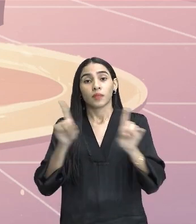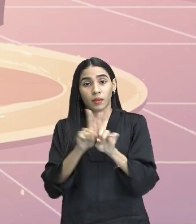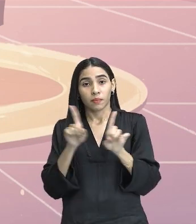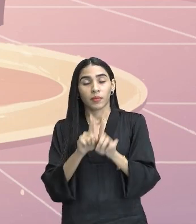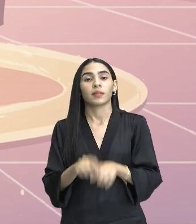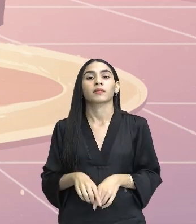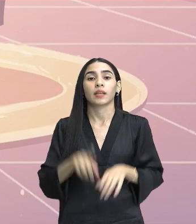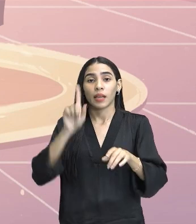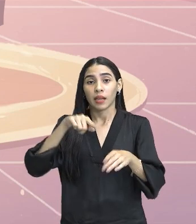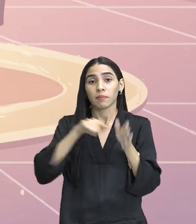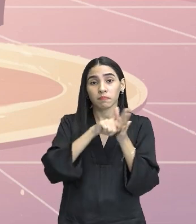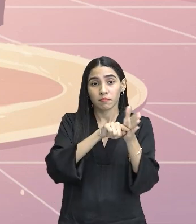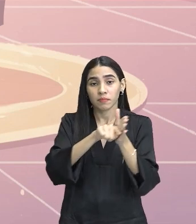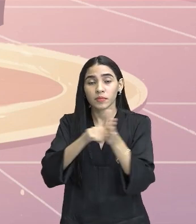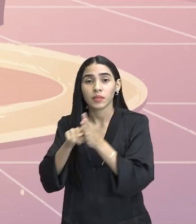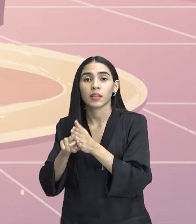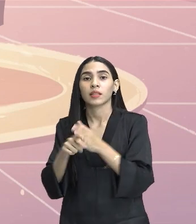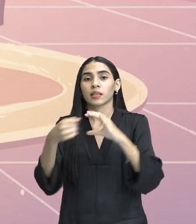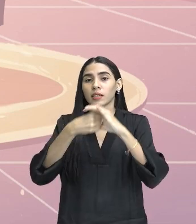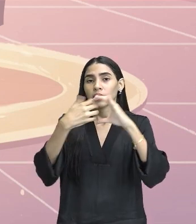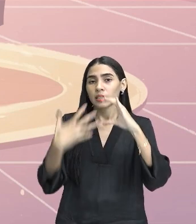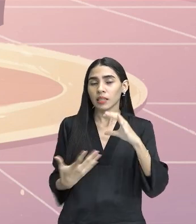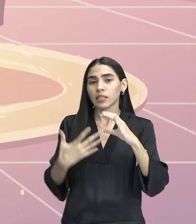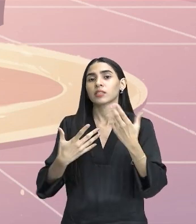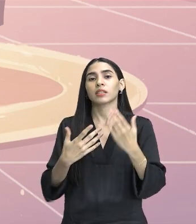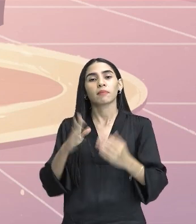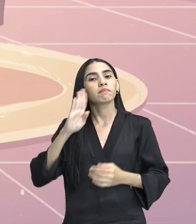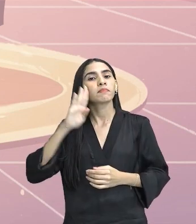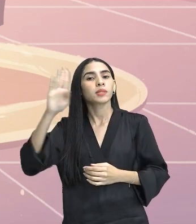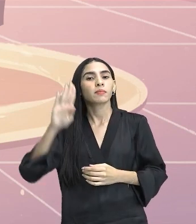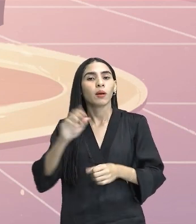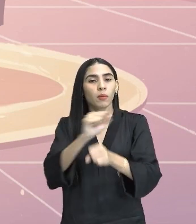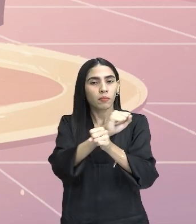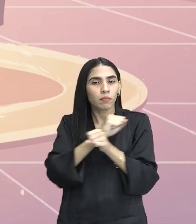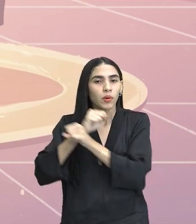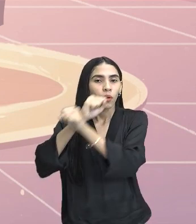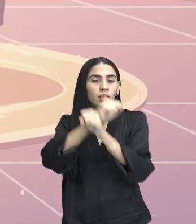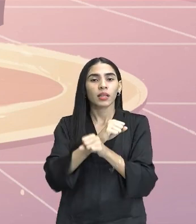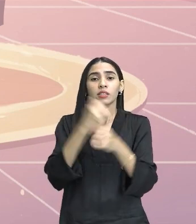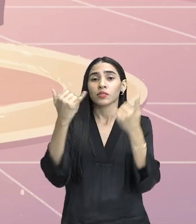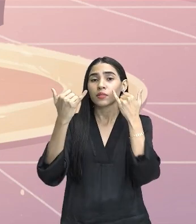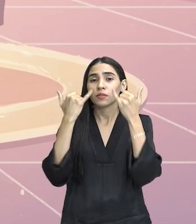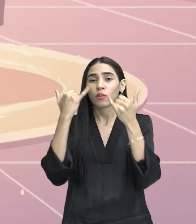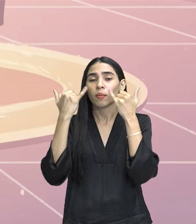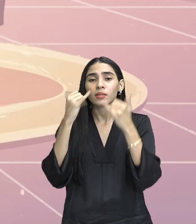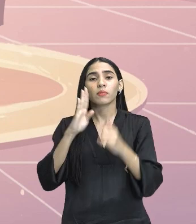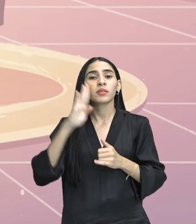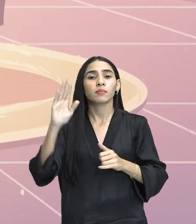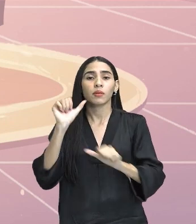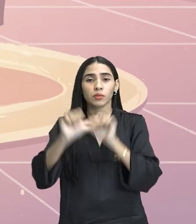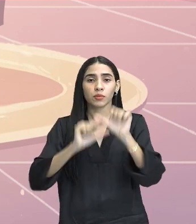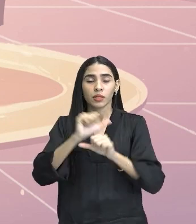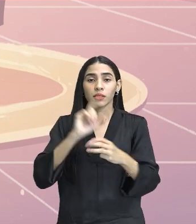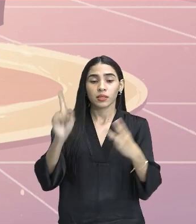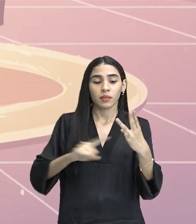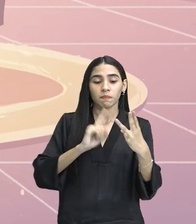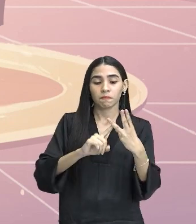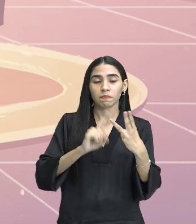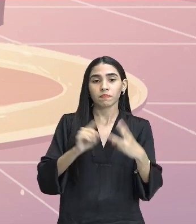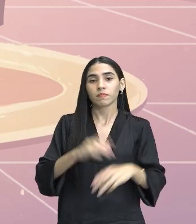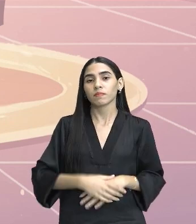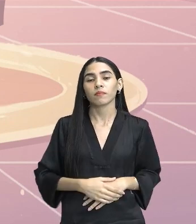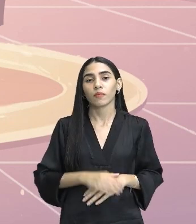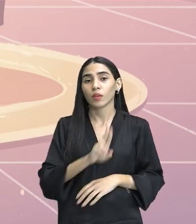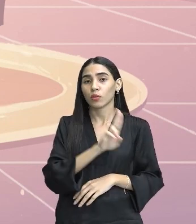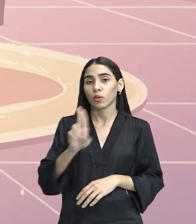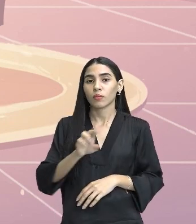são investigados os elementos periféricos, que protegem o núcleo central de mudanças. A terceira abordagem é